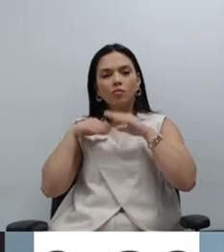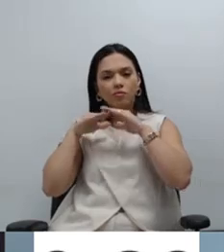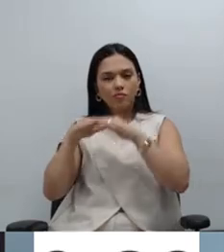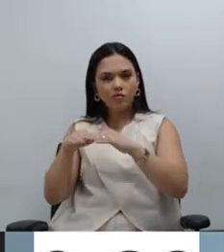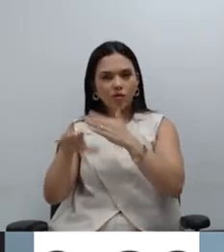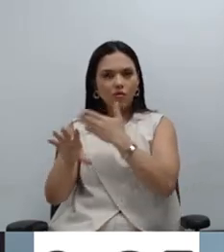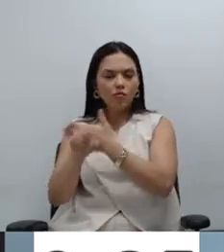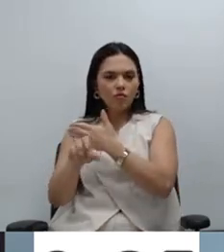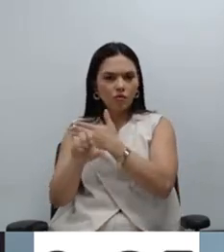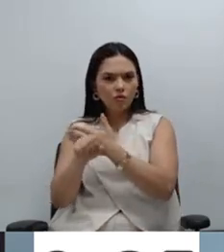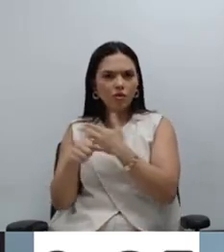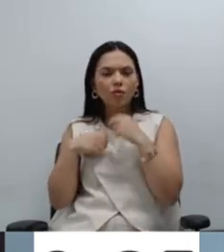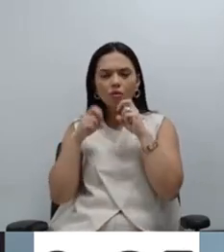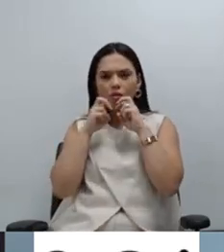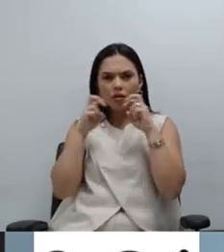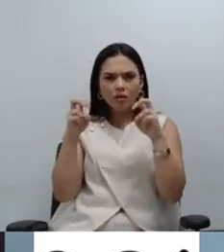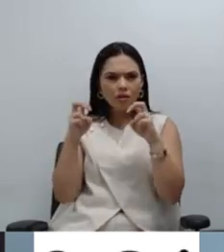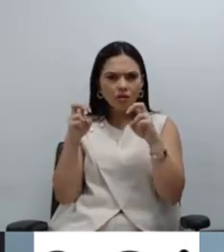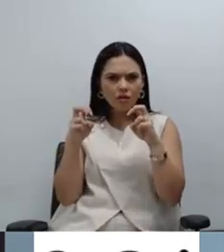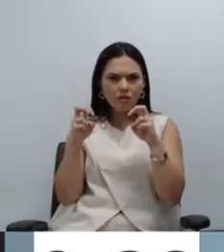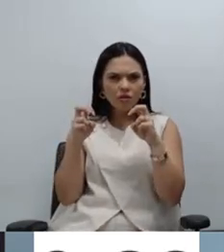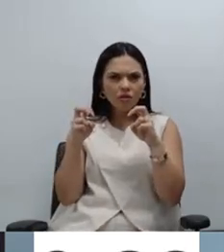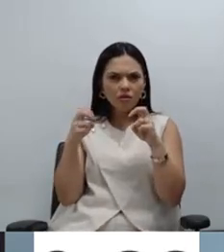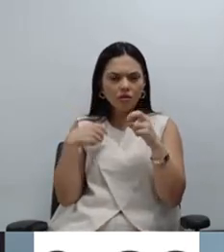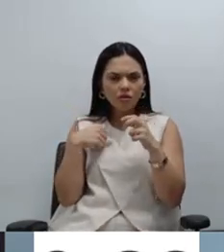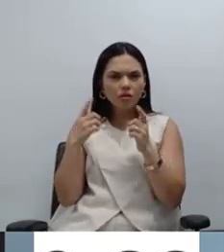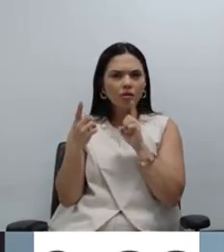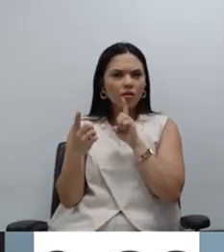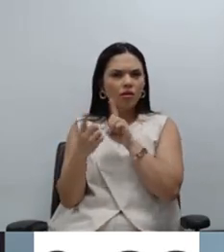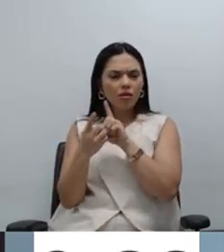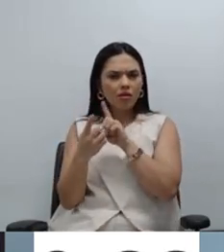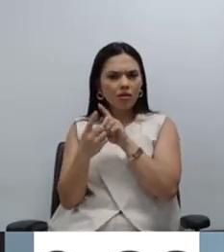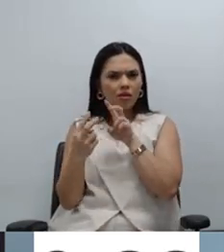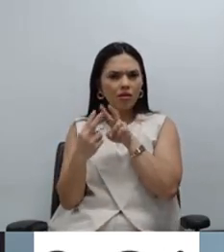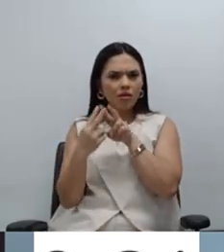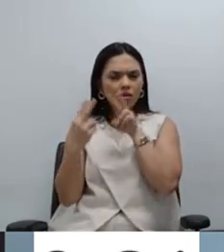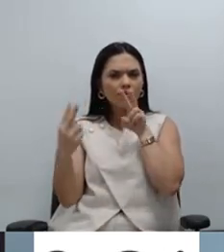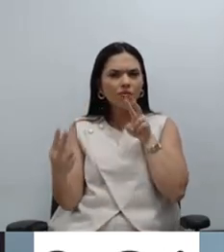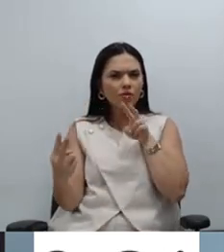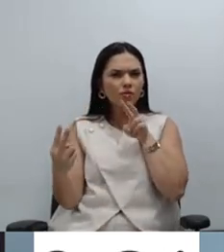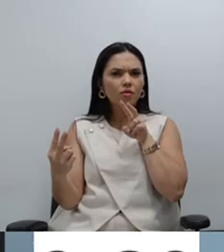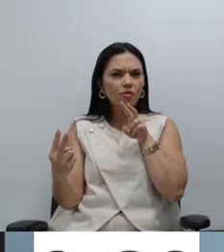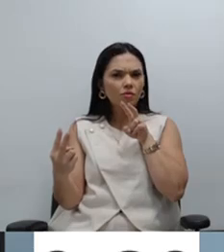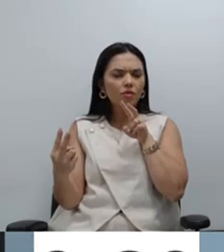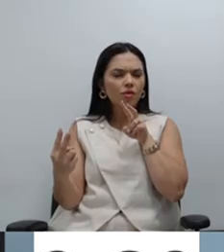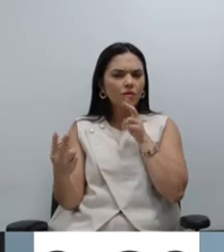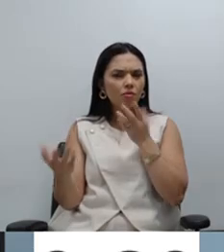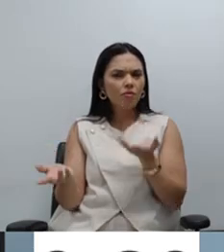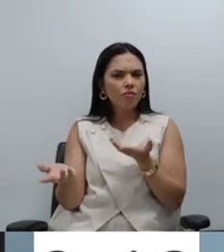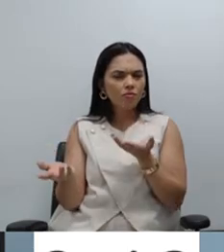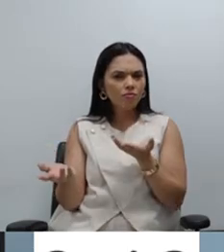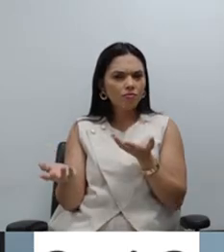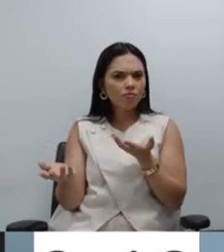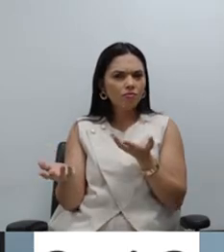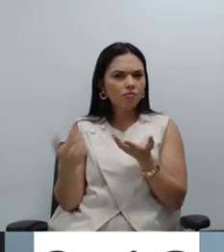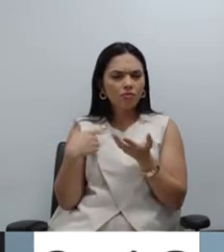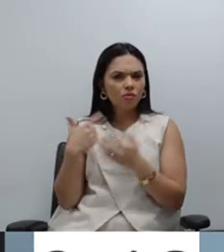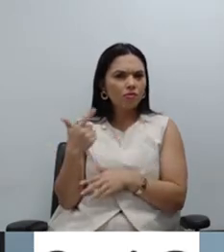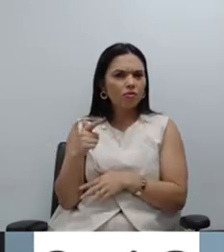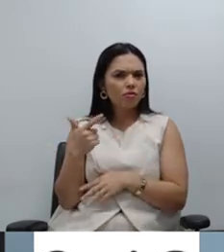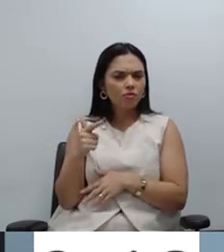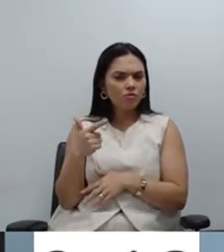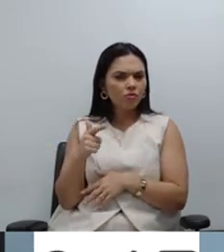gritei. Meu atendimento foi presencial, foi virtual, senhores. Foi virtual, entendeu? Eu não tive acesso a esse